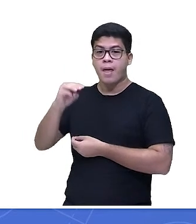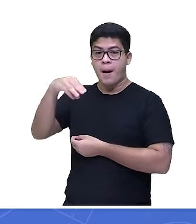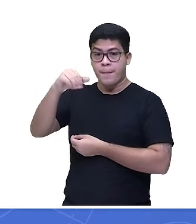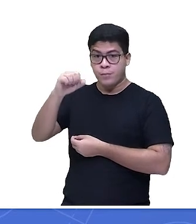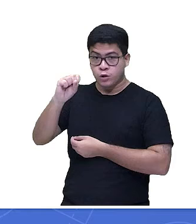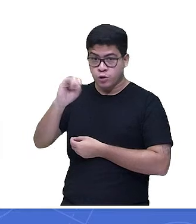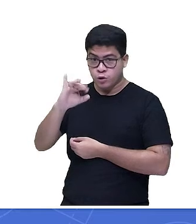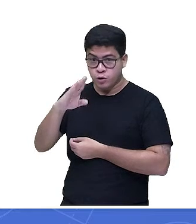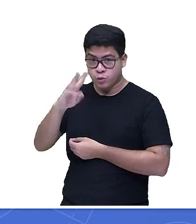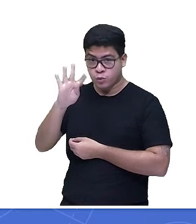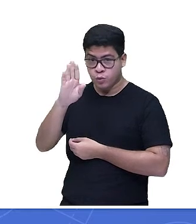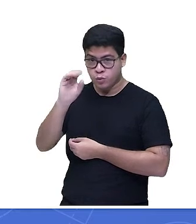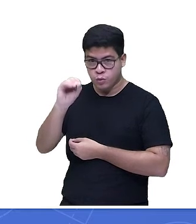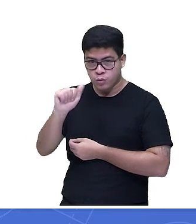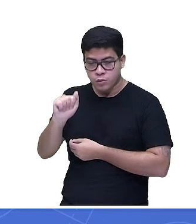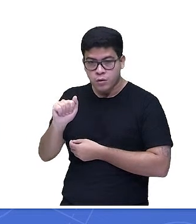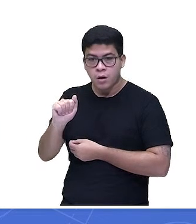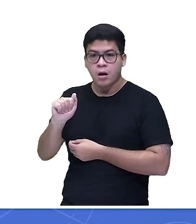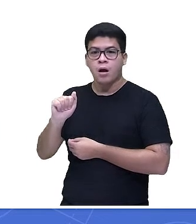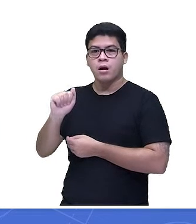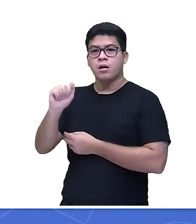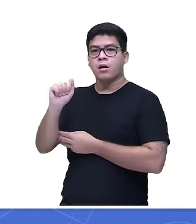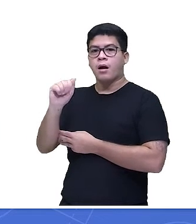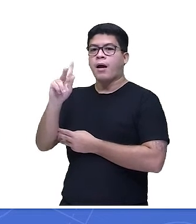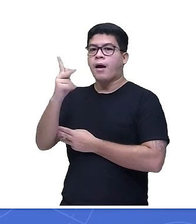Mistura heterogênea.